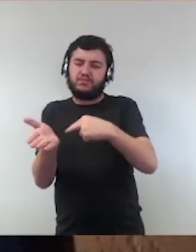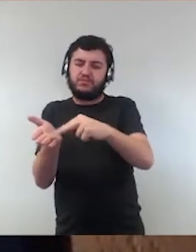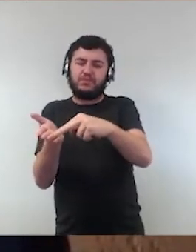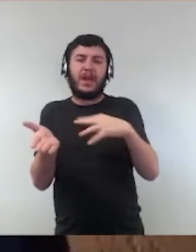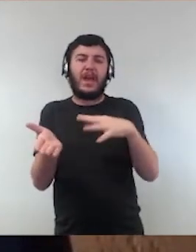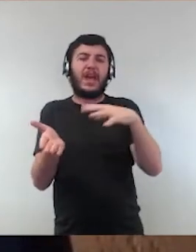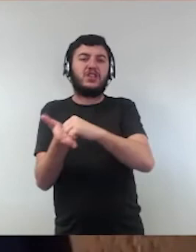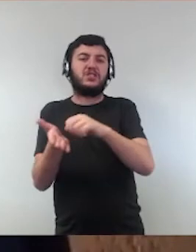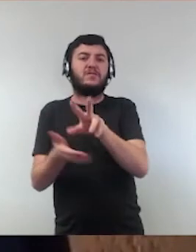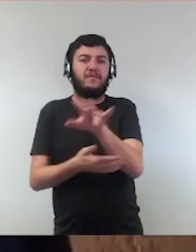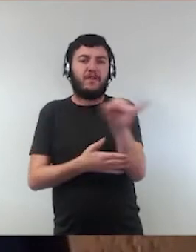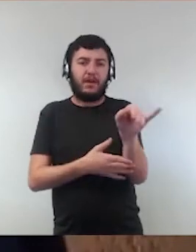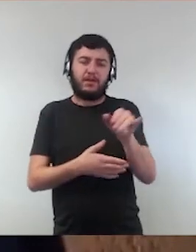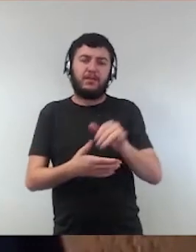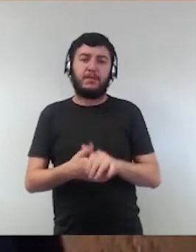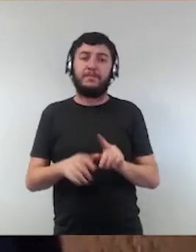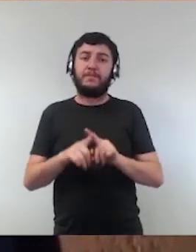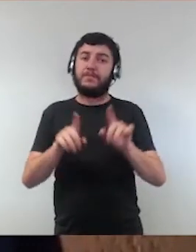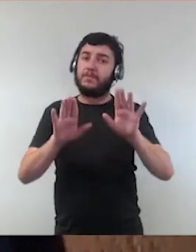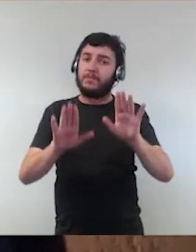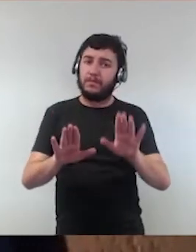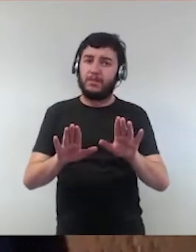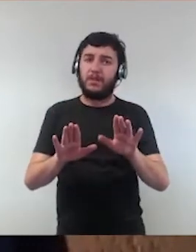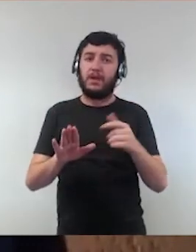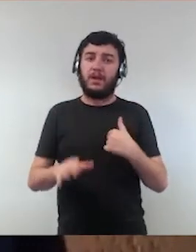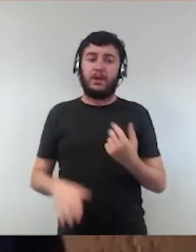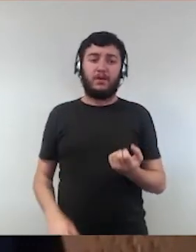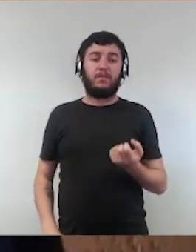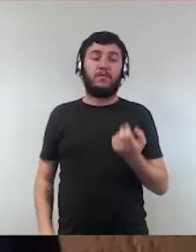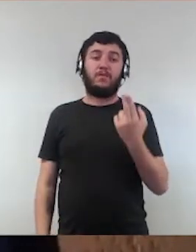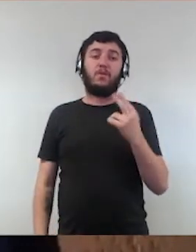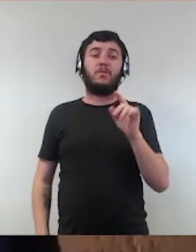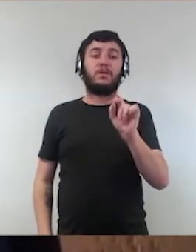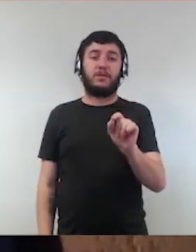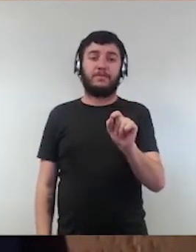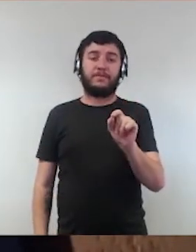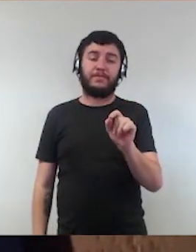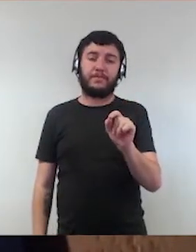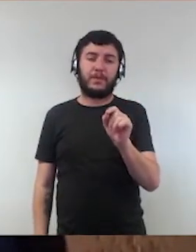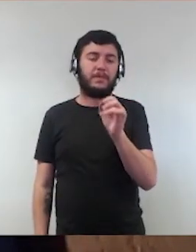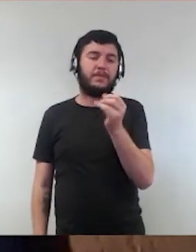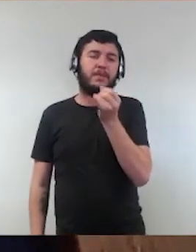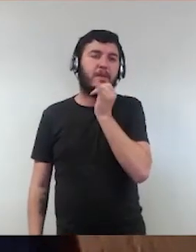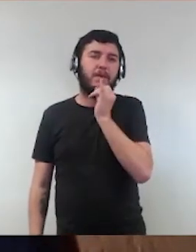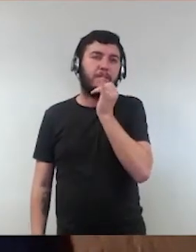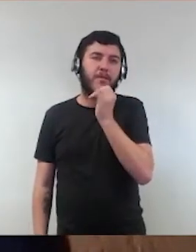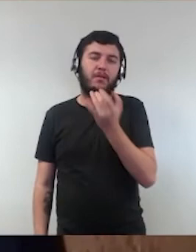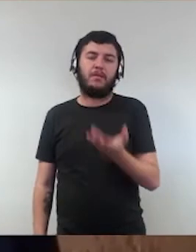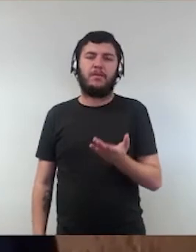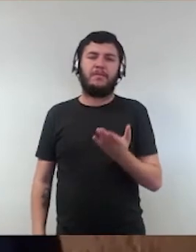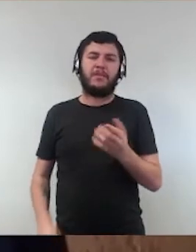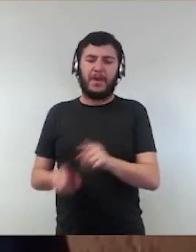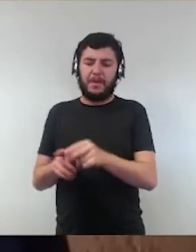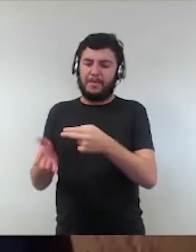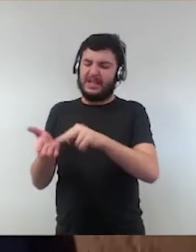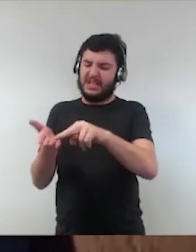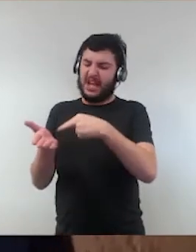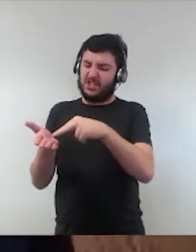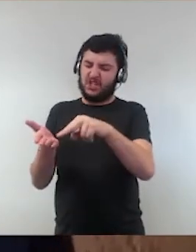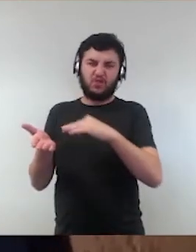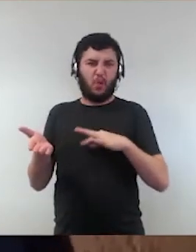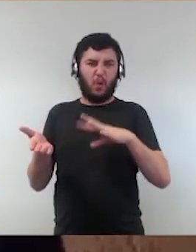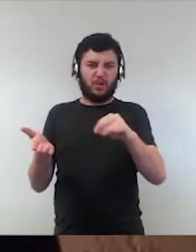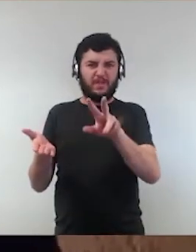Pois bem, o que acontece? Como que eu vou... Bom, primeiro, você pode dizer, veja bem, não é toda mensagem que vai ser catalogada, vai ter